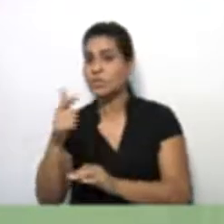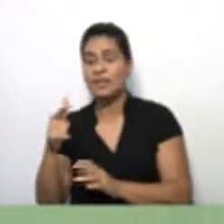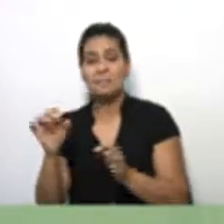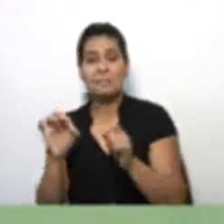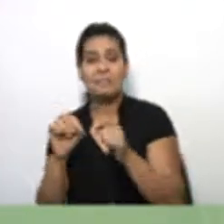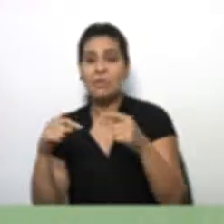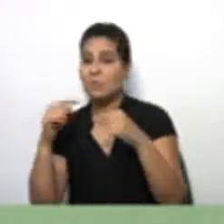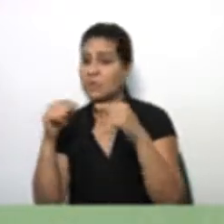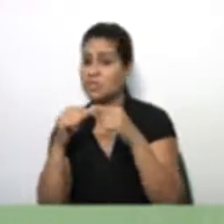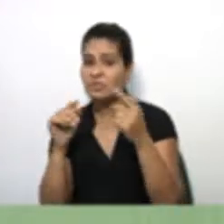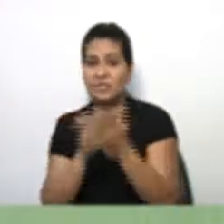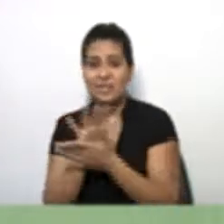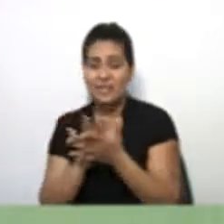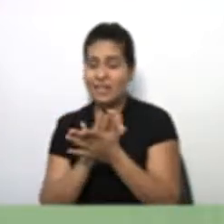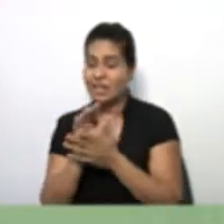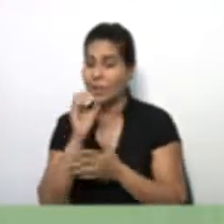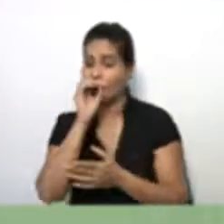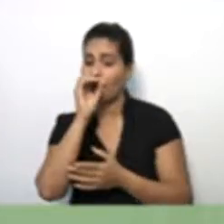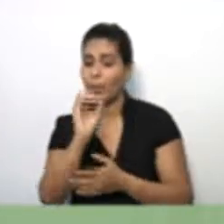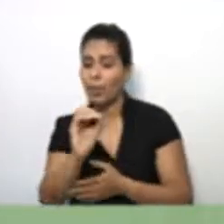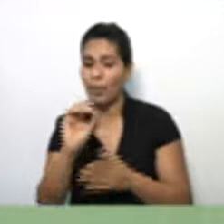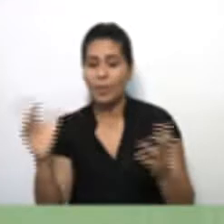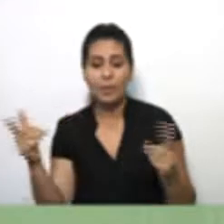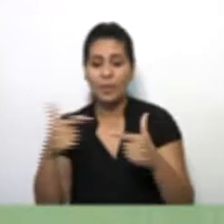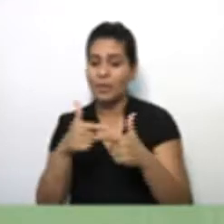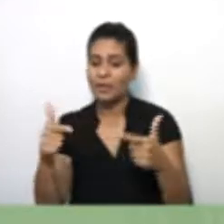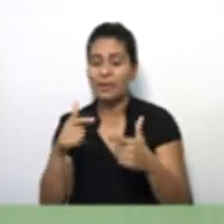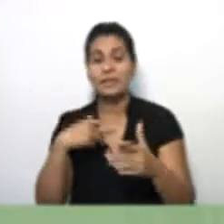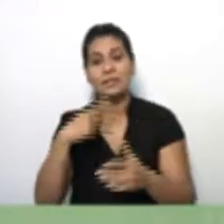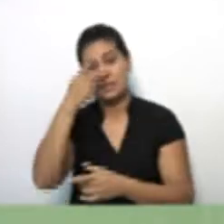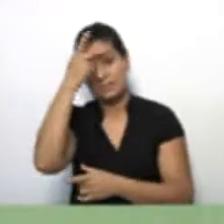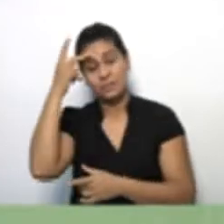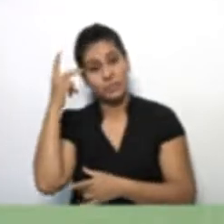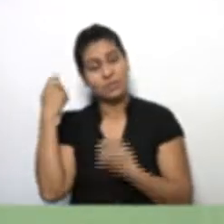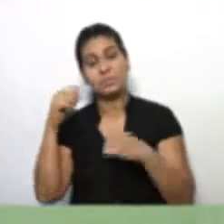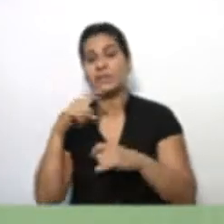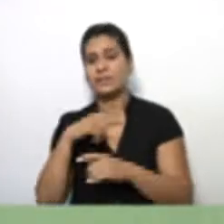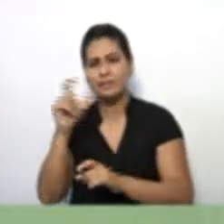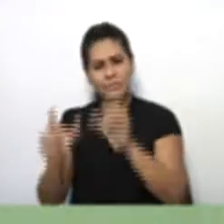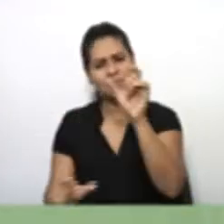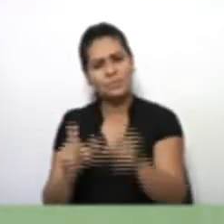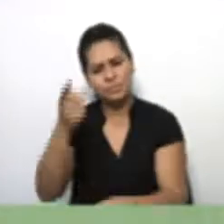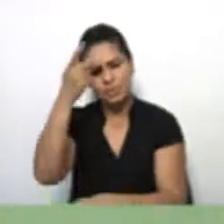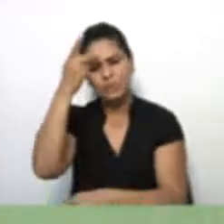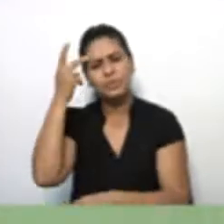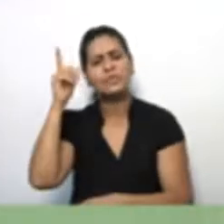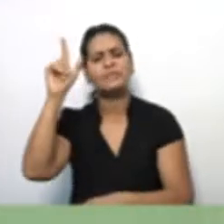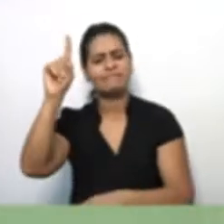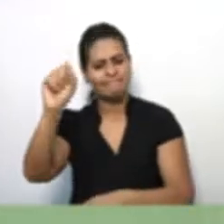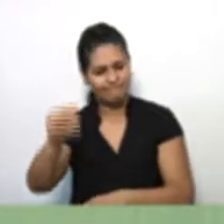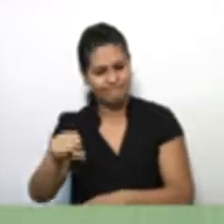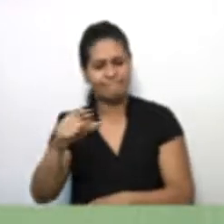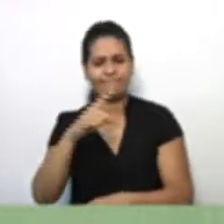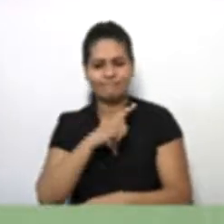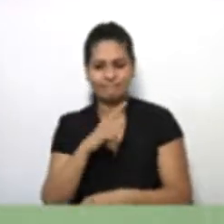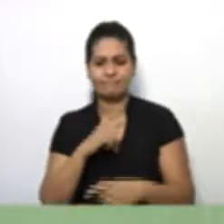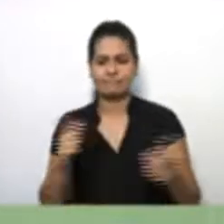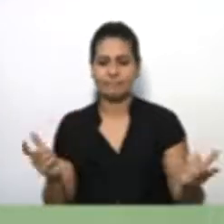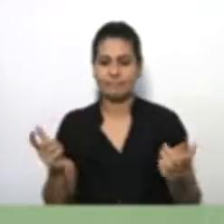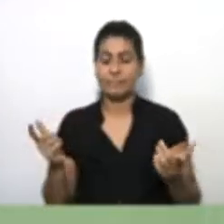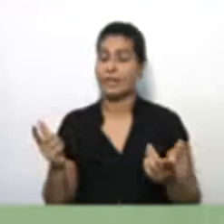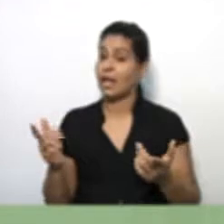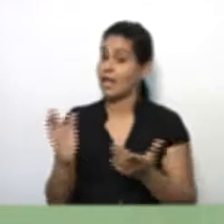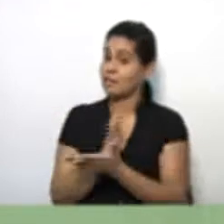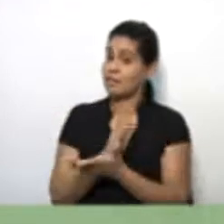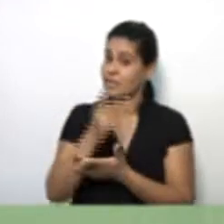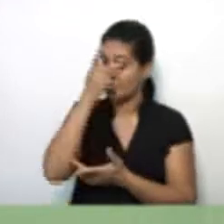nada, para atender ninguém. Você nunca vai ouvir falar que alguém não tem um cliente. É claro que tem. Ele pode até criar coisas que as pessoas